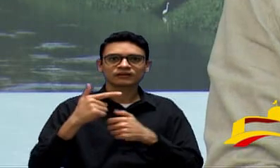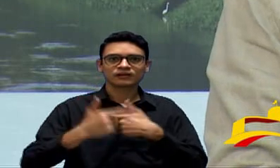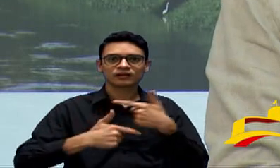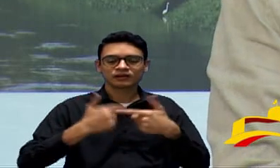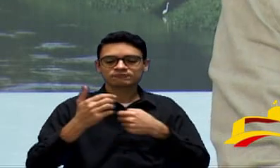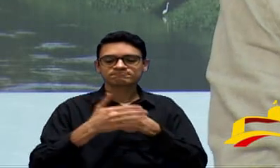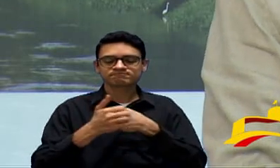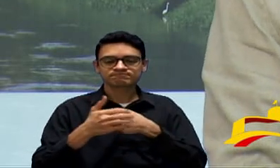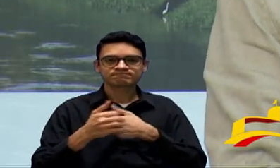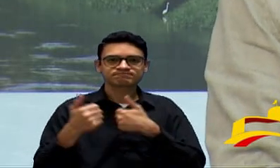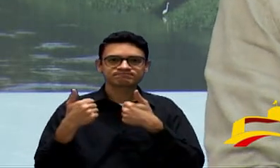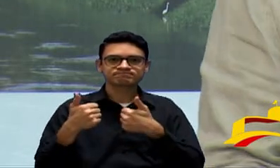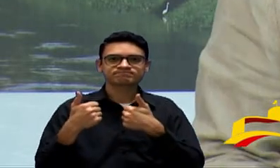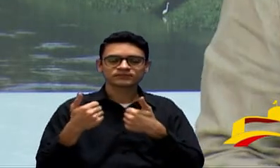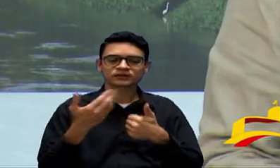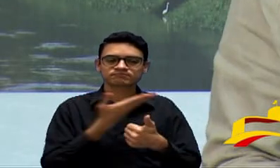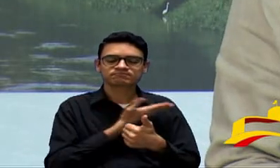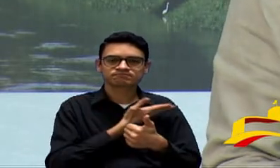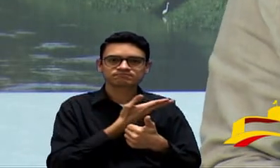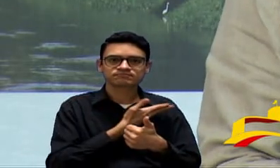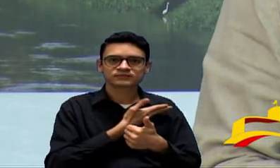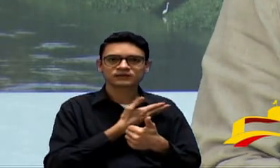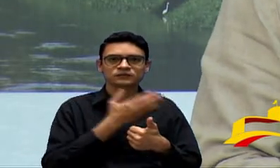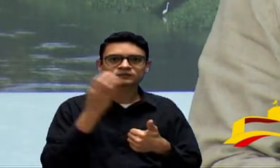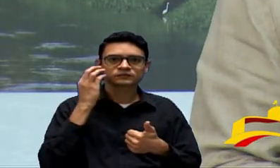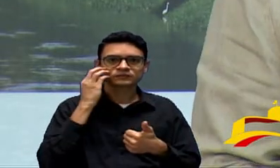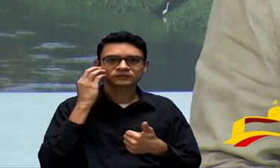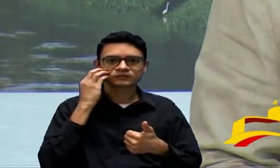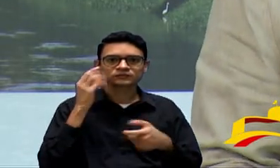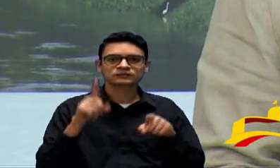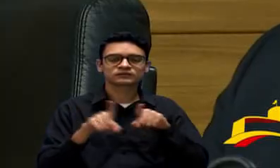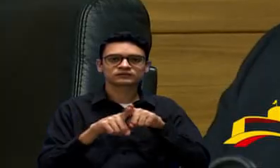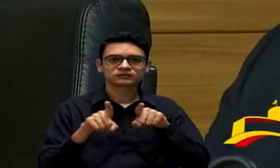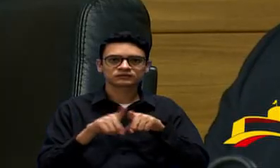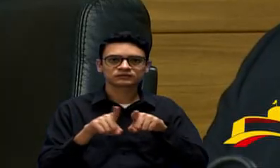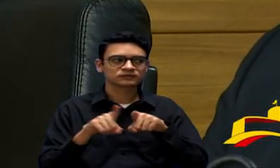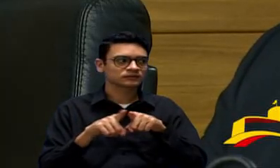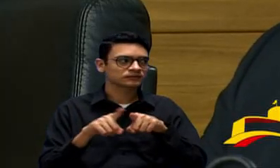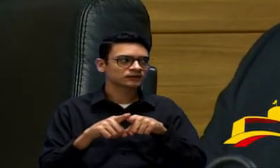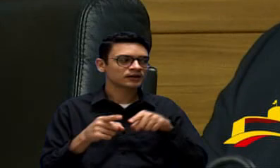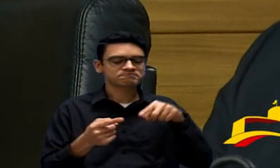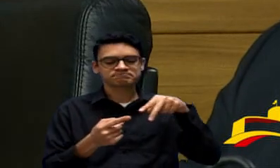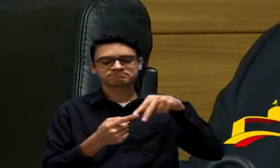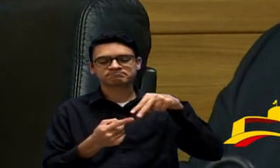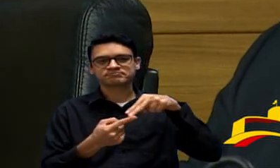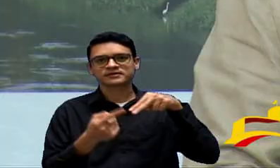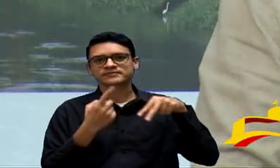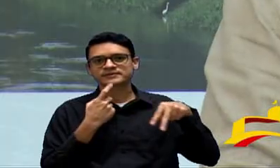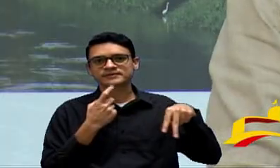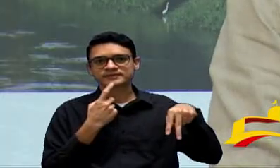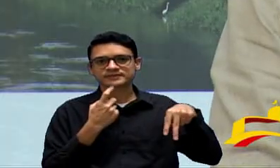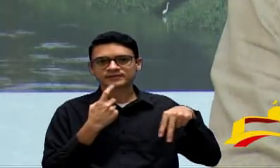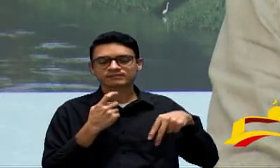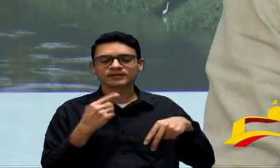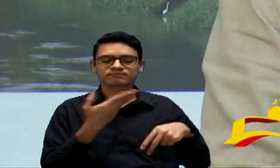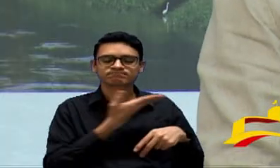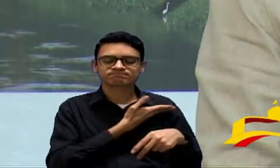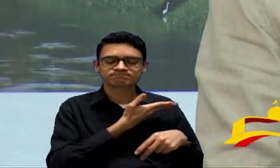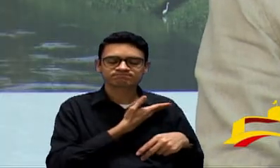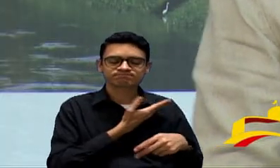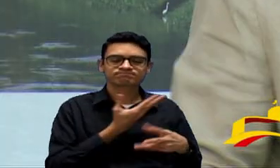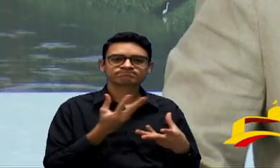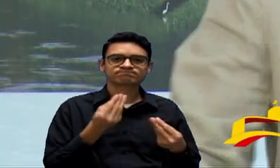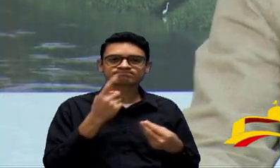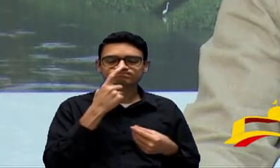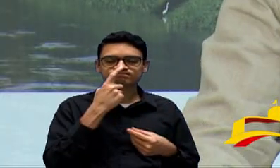do Treviso, hein? Grande parceiro. E o Cláudio, hein? Fazendeiro Cláudio, de pé vermelho. Então, ele também, grande parceiro.